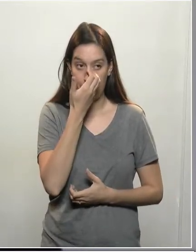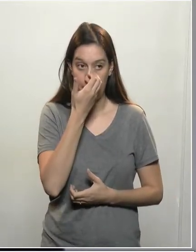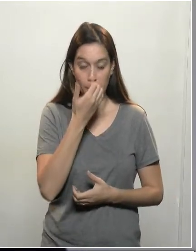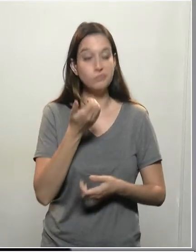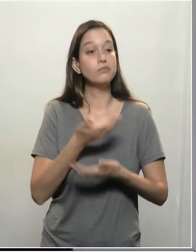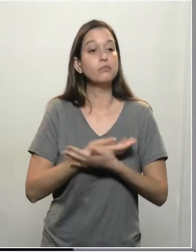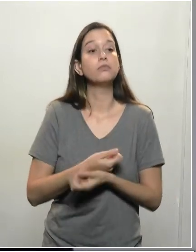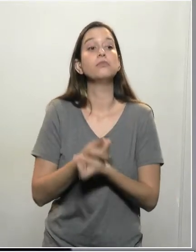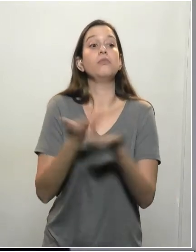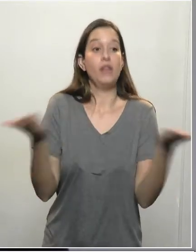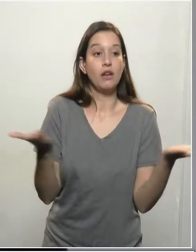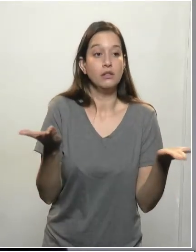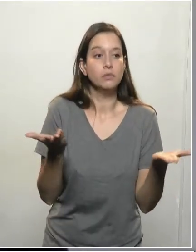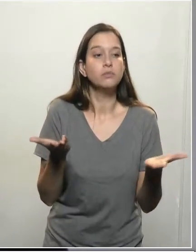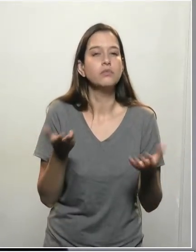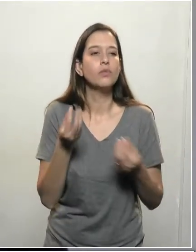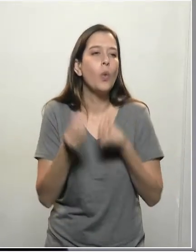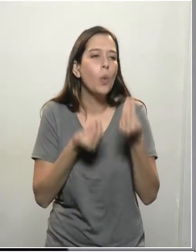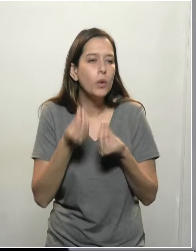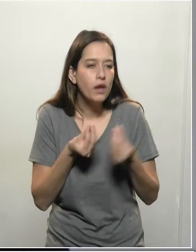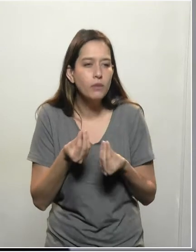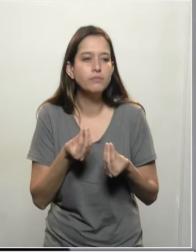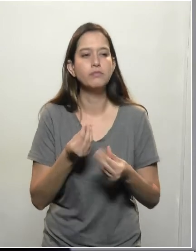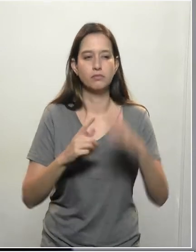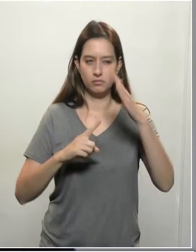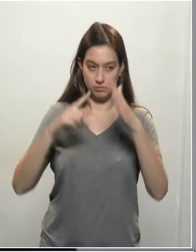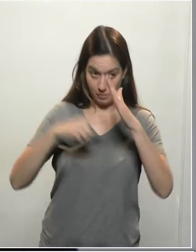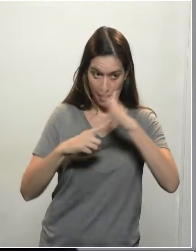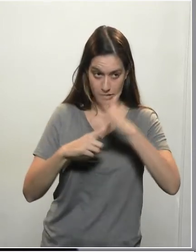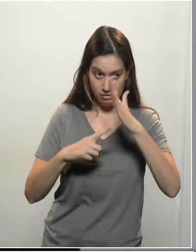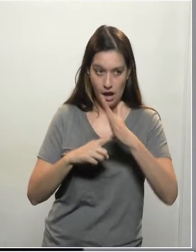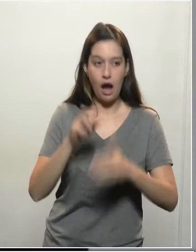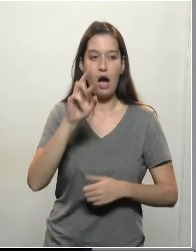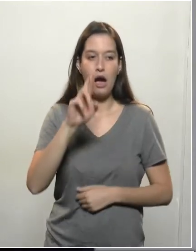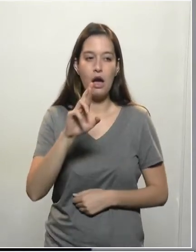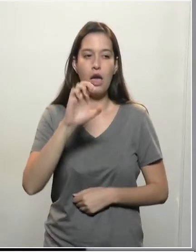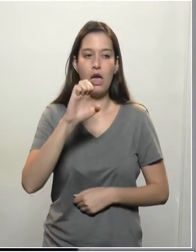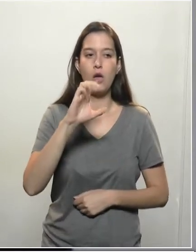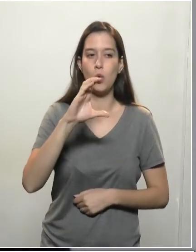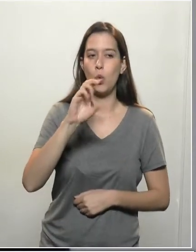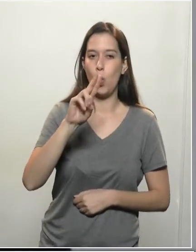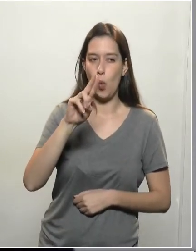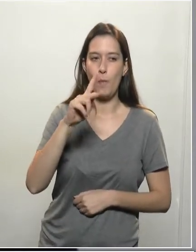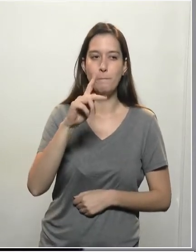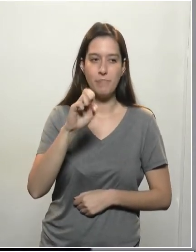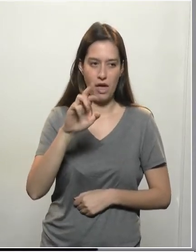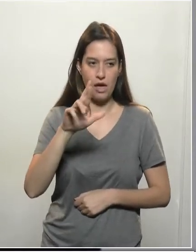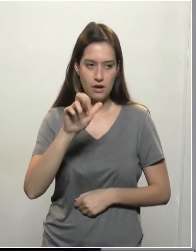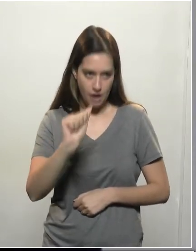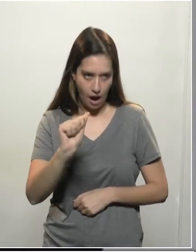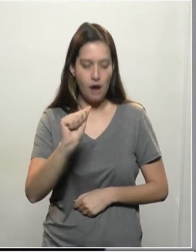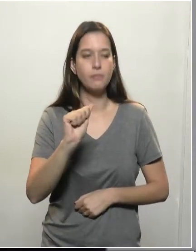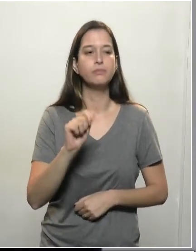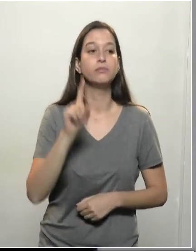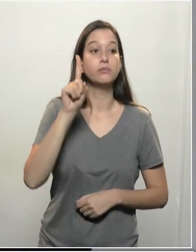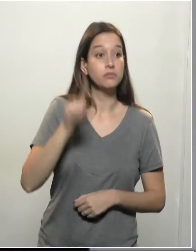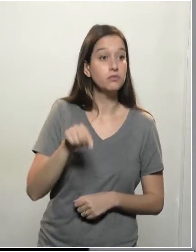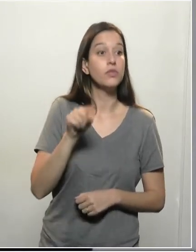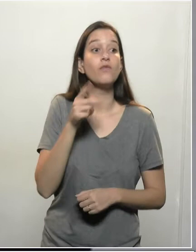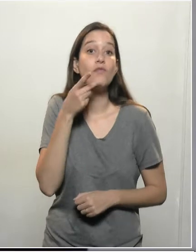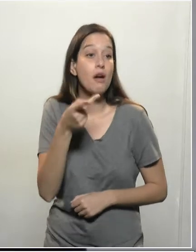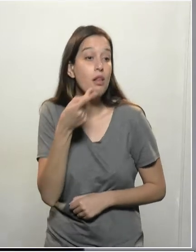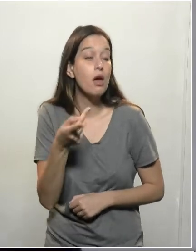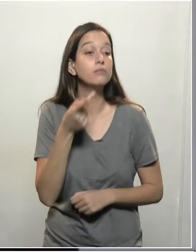março, deveria haver muito dinheiro na mão dos empresários paranaenses até do que o dia de hoje. Se realmente queremos superar